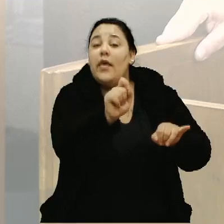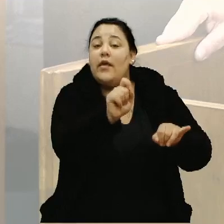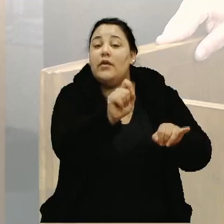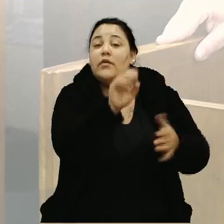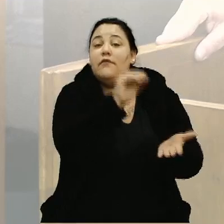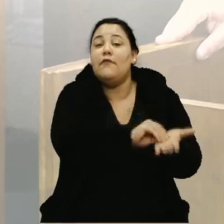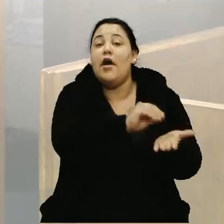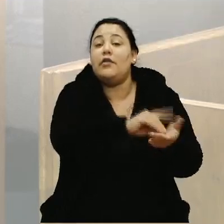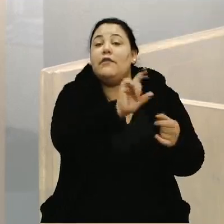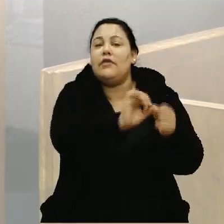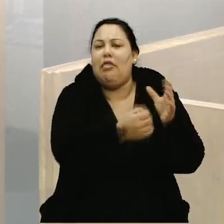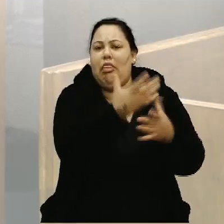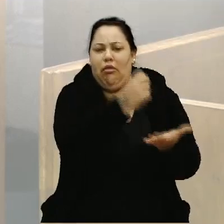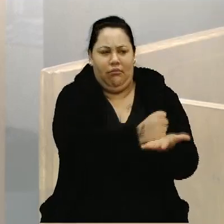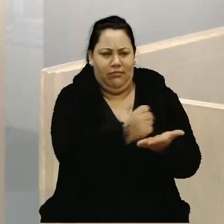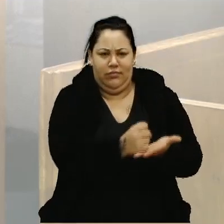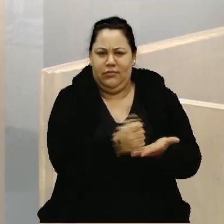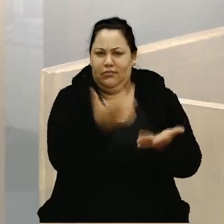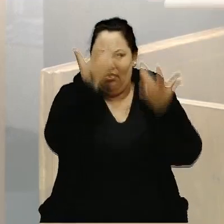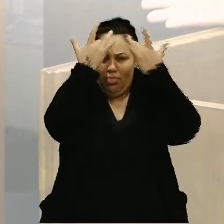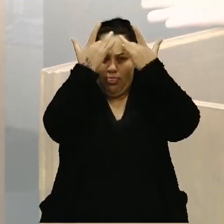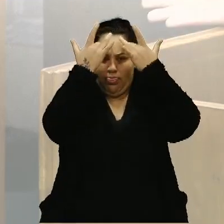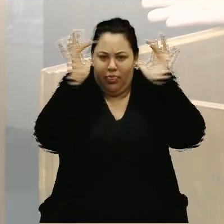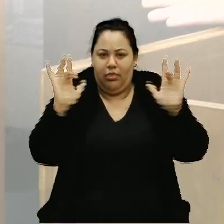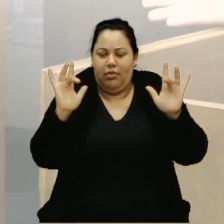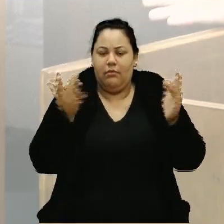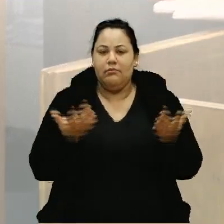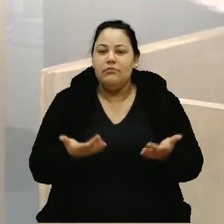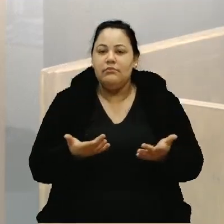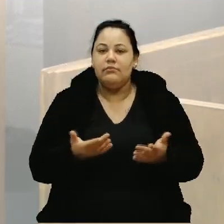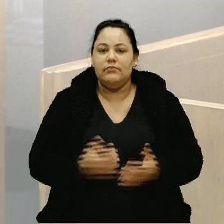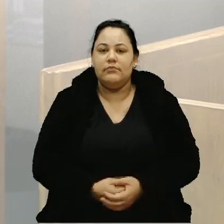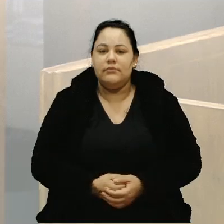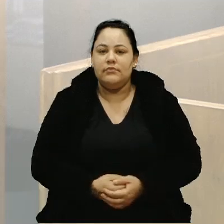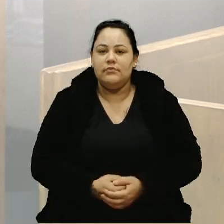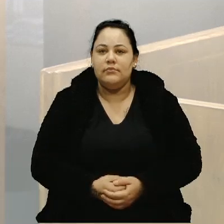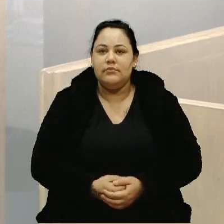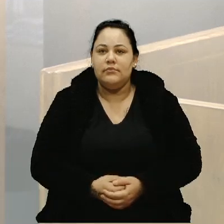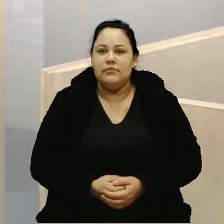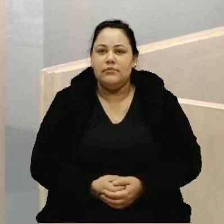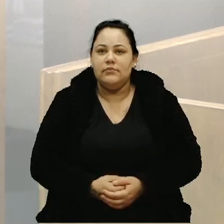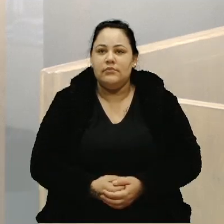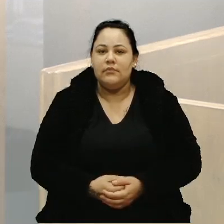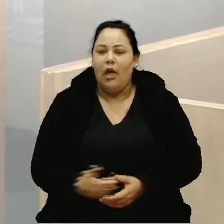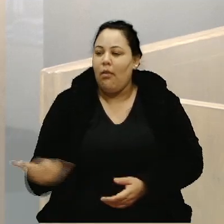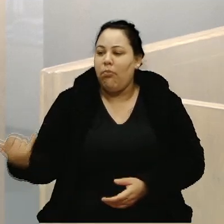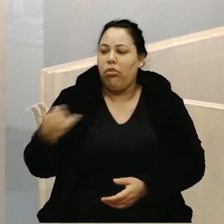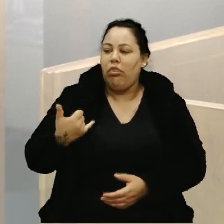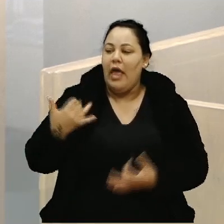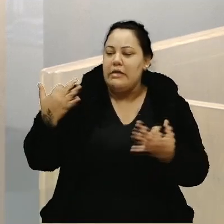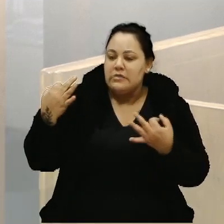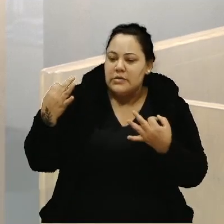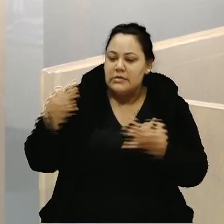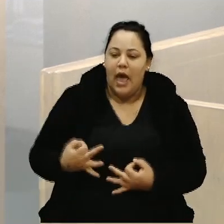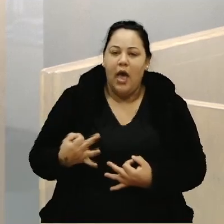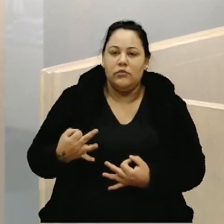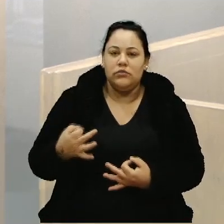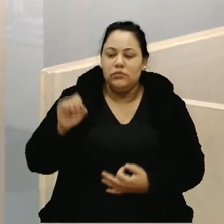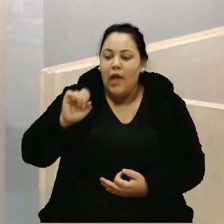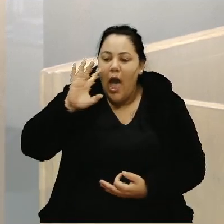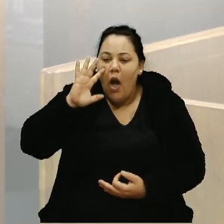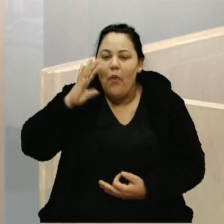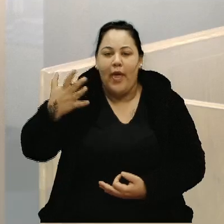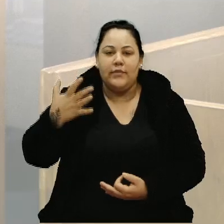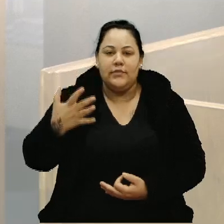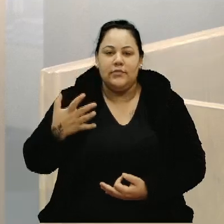falta fazer o contrato. Eu não sei o que é. Nós não temos uma certeza. Por isso que estou